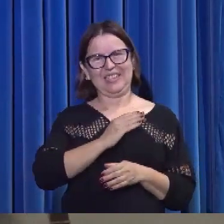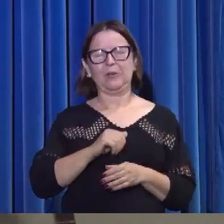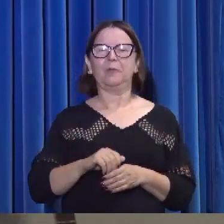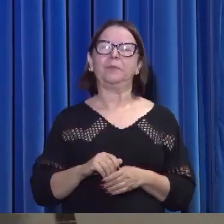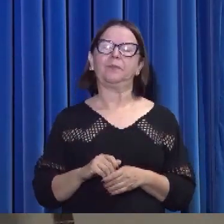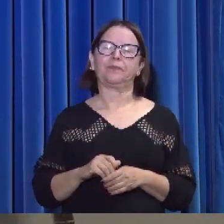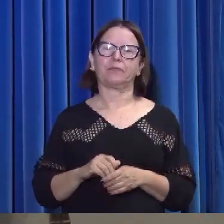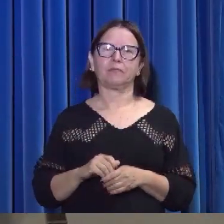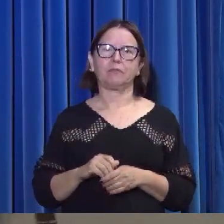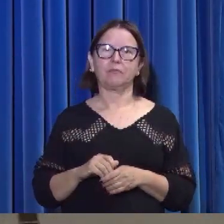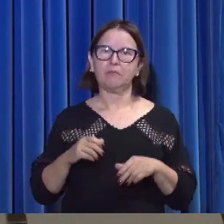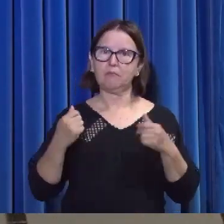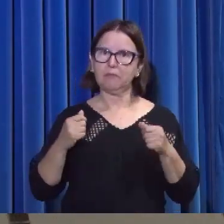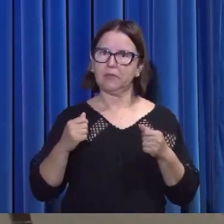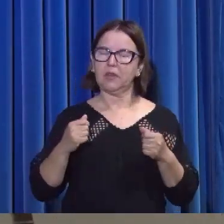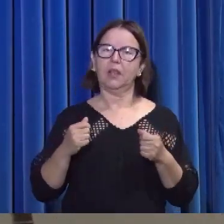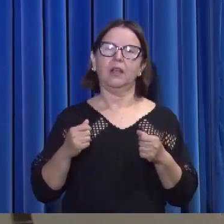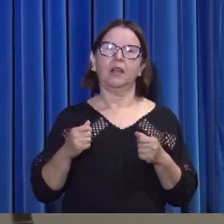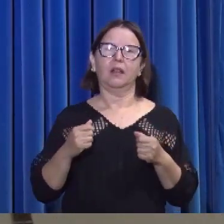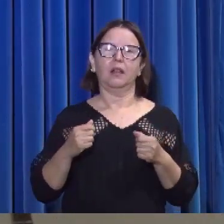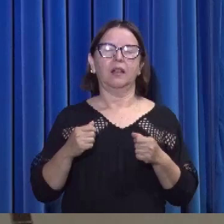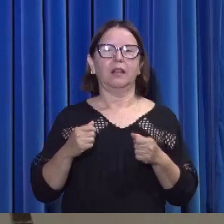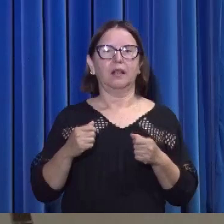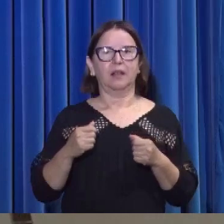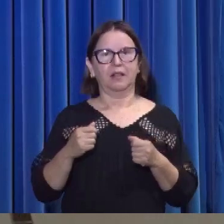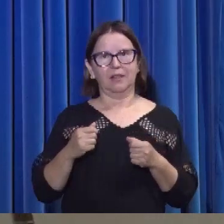fechar o olho, não adianta mais não.